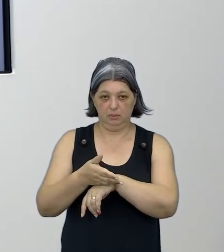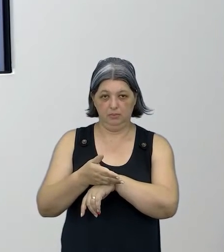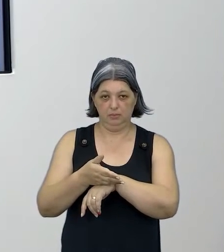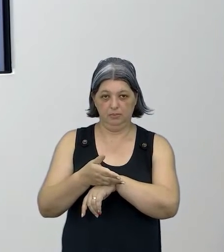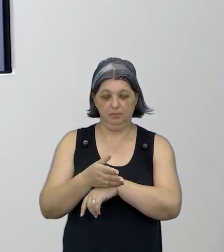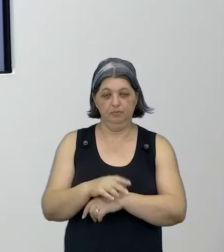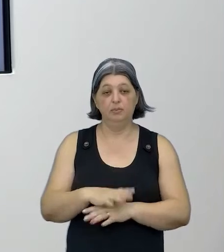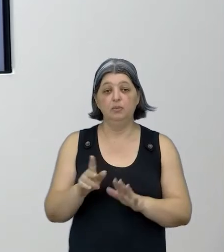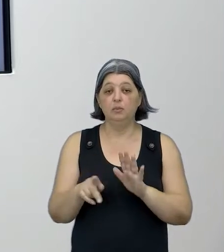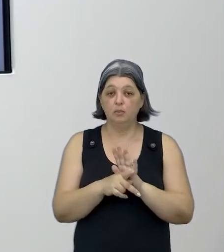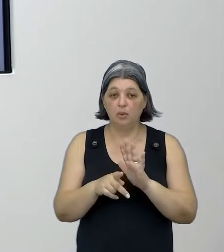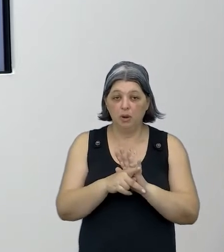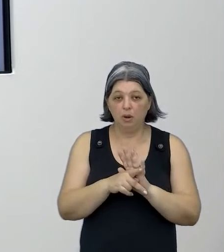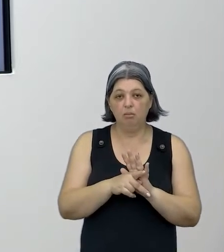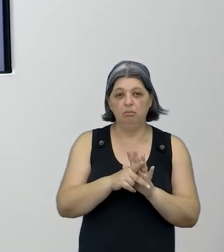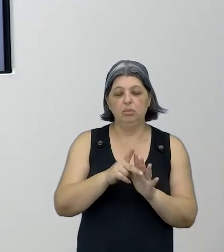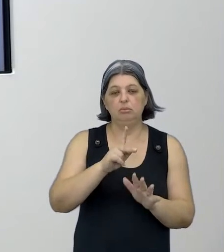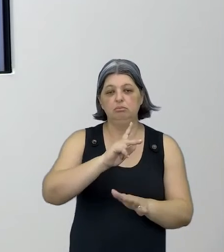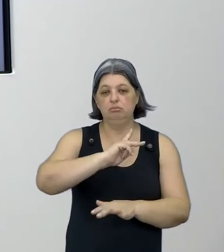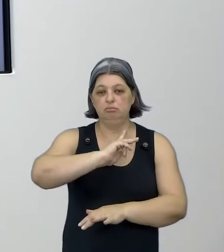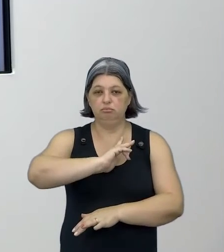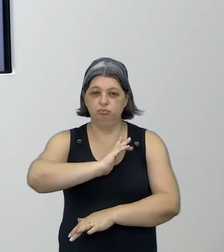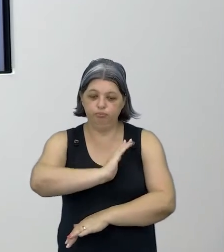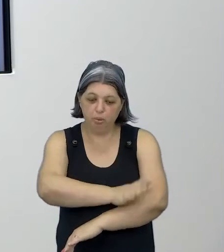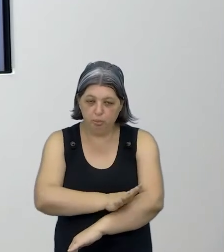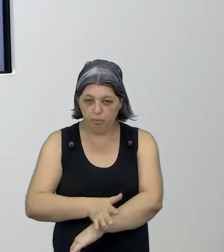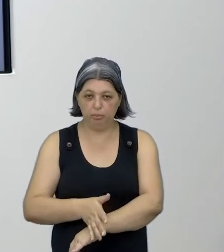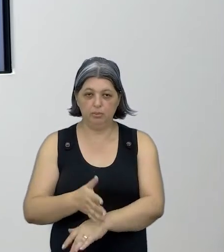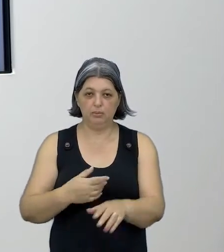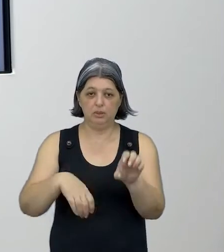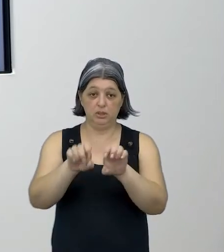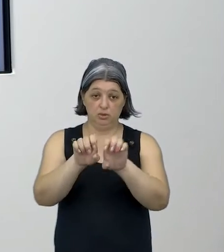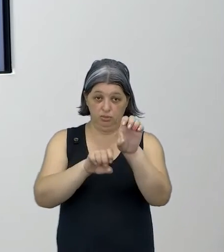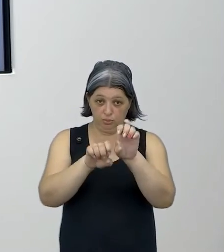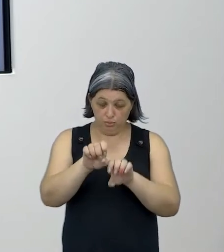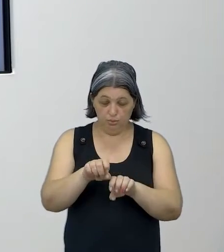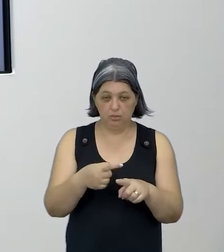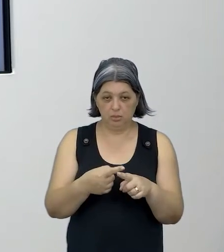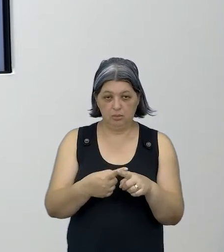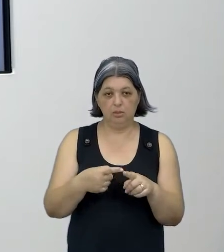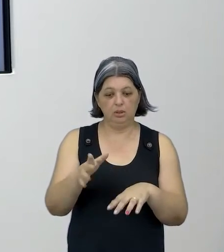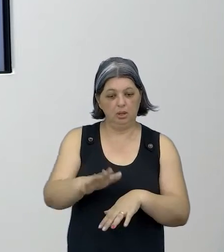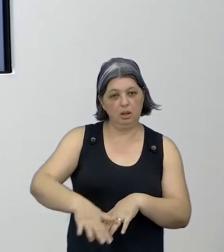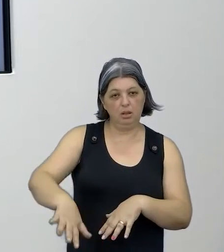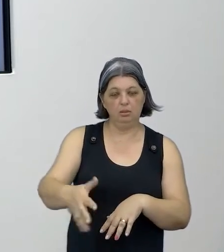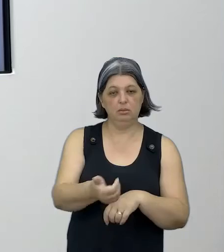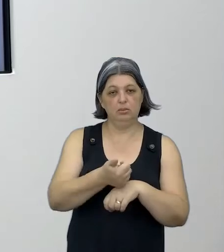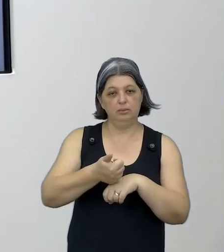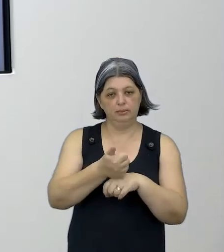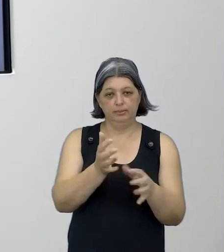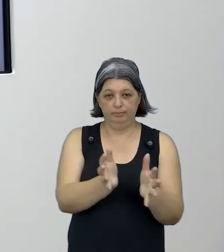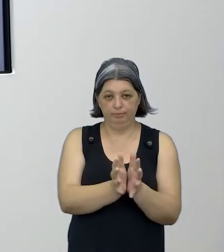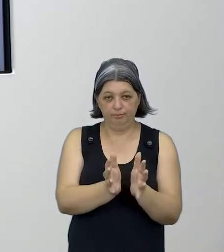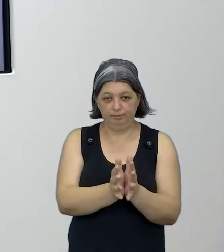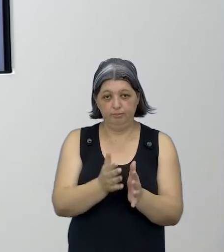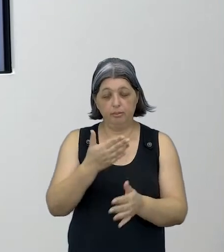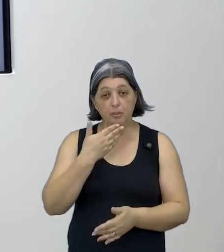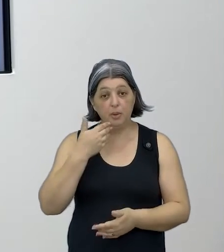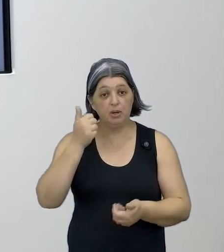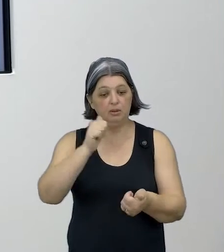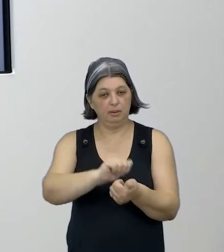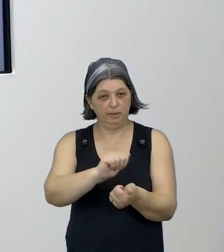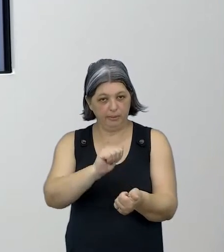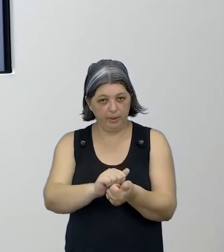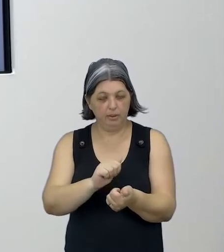evidente de racismo estrutural. Porque essas oportunidades de profissionalização e de melhorar a qualidade